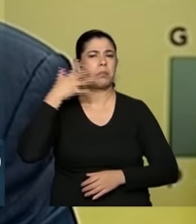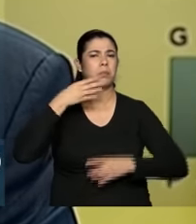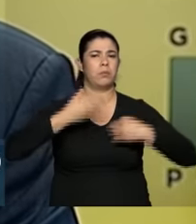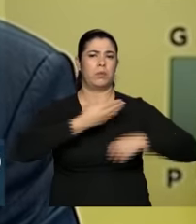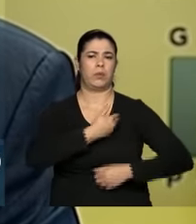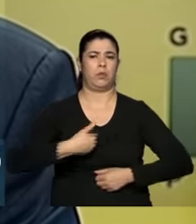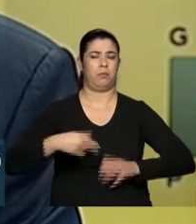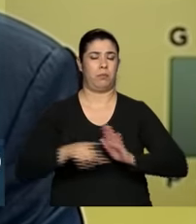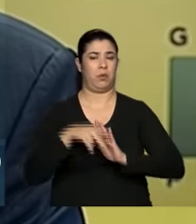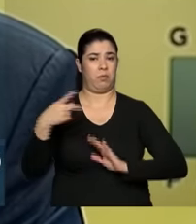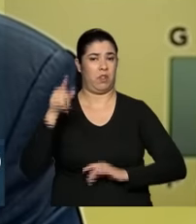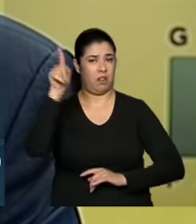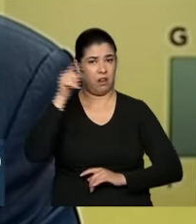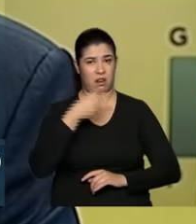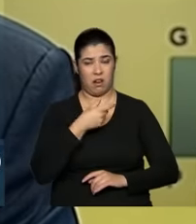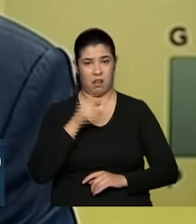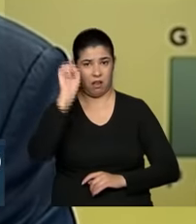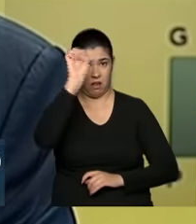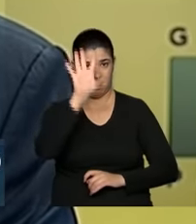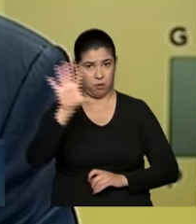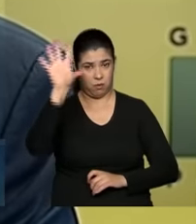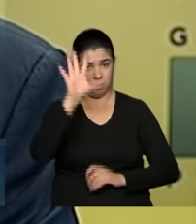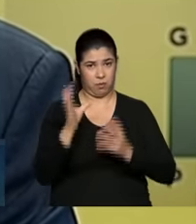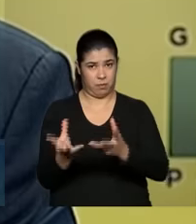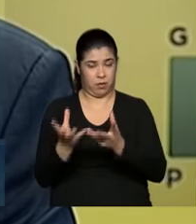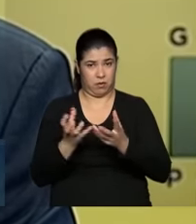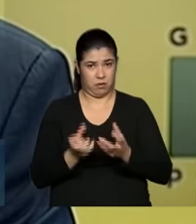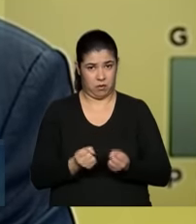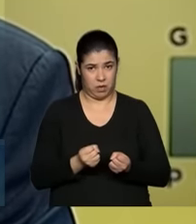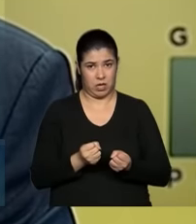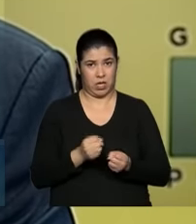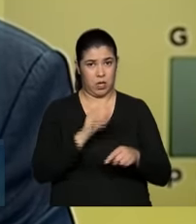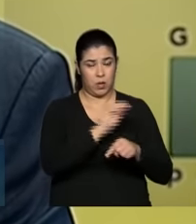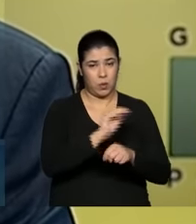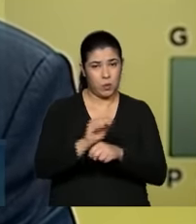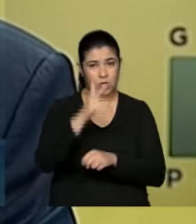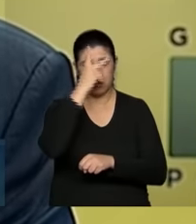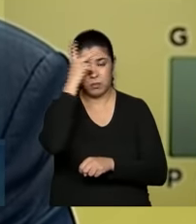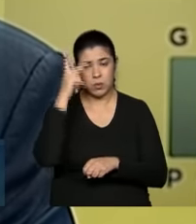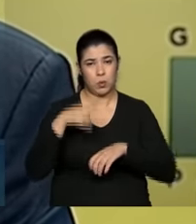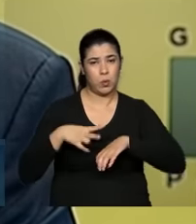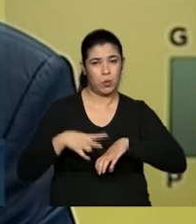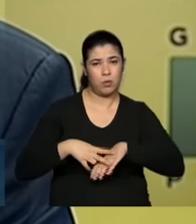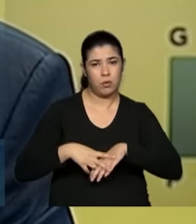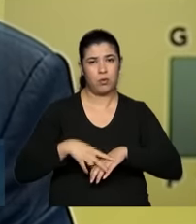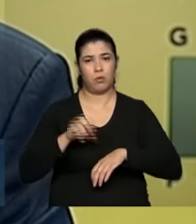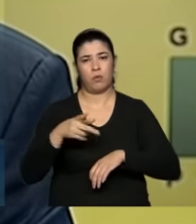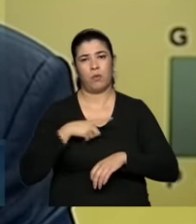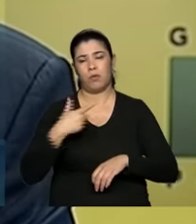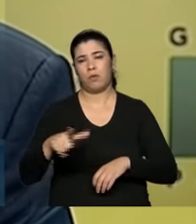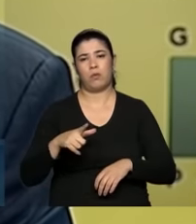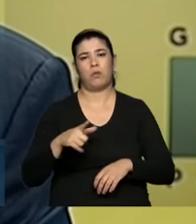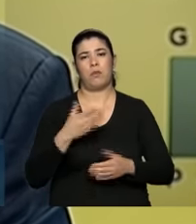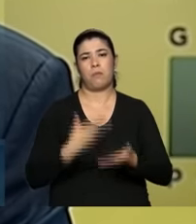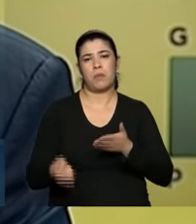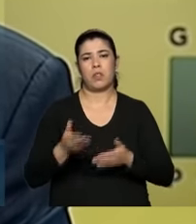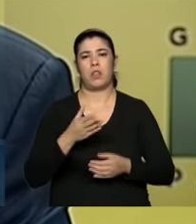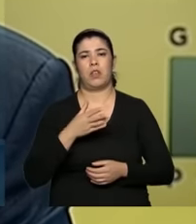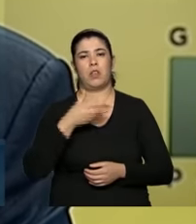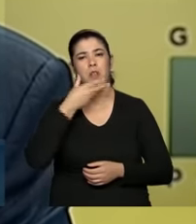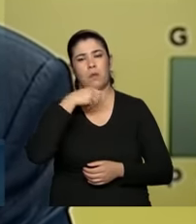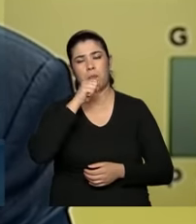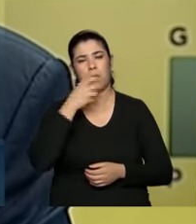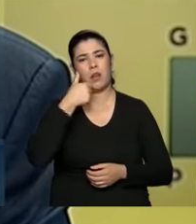maior parte da Europa para acudir os veteranos, ou as viúvas, ou os órfãos. Não houve. E foi isso que serviu